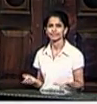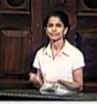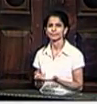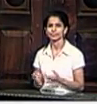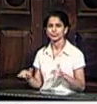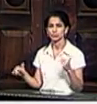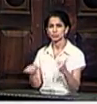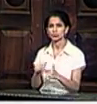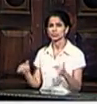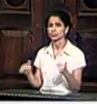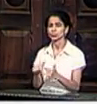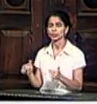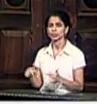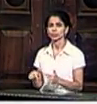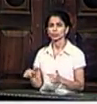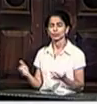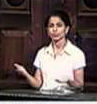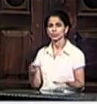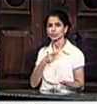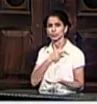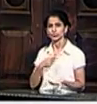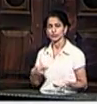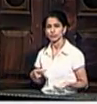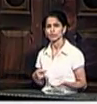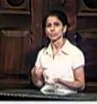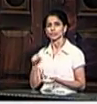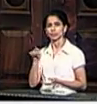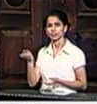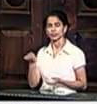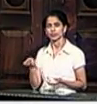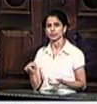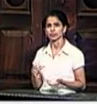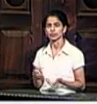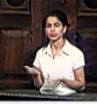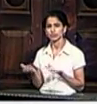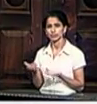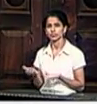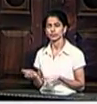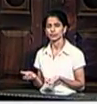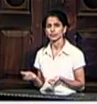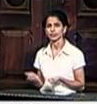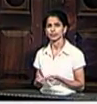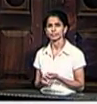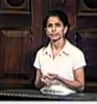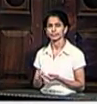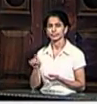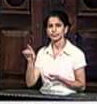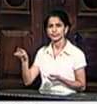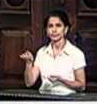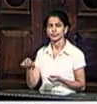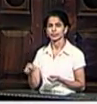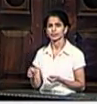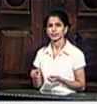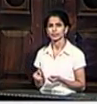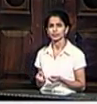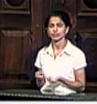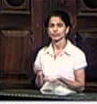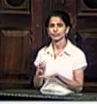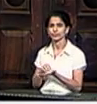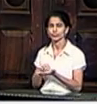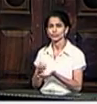ao servidor público. O servidor público, quando ele não tem o